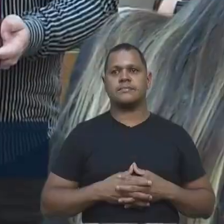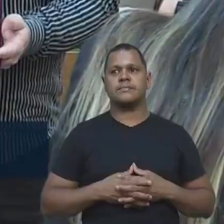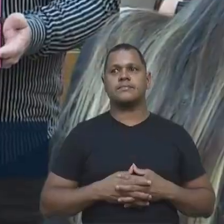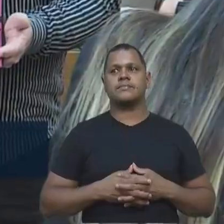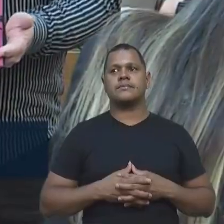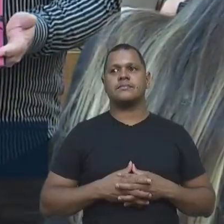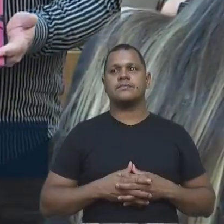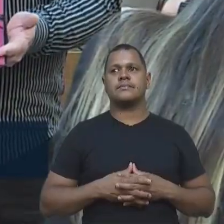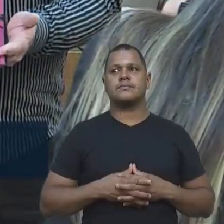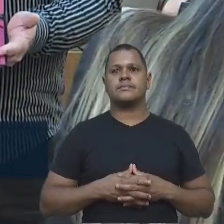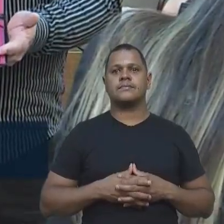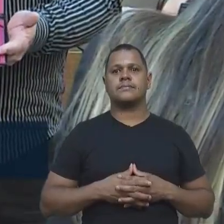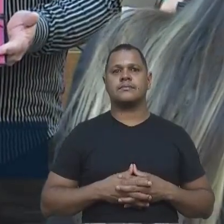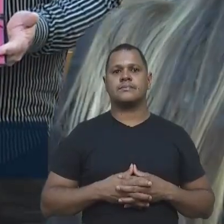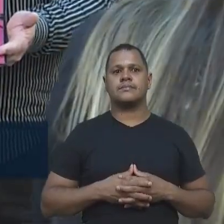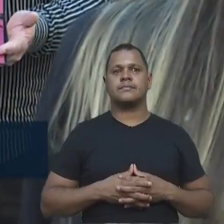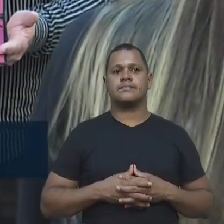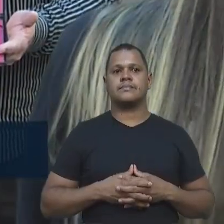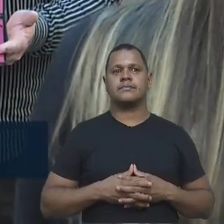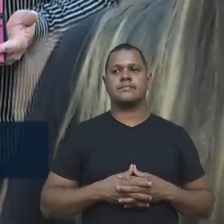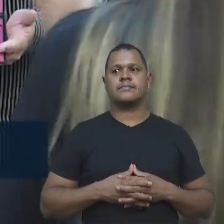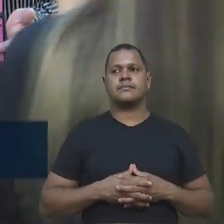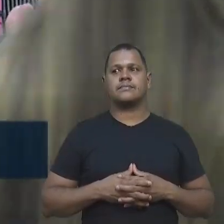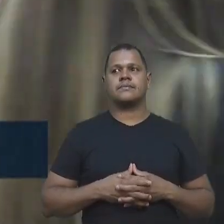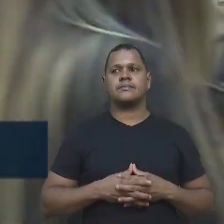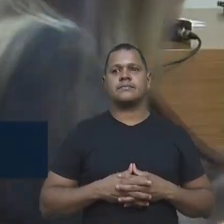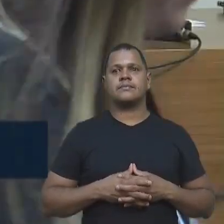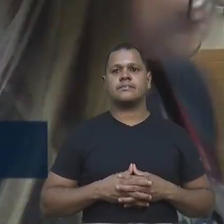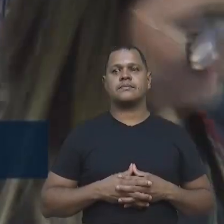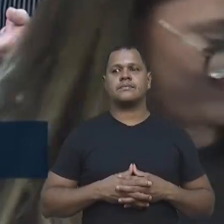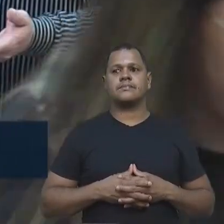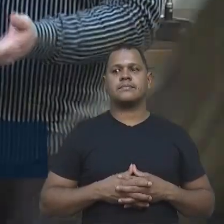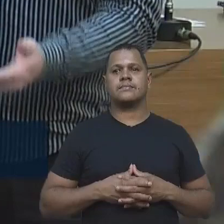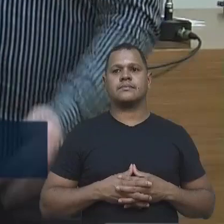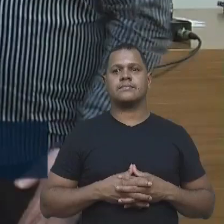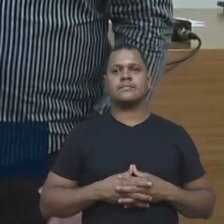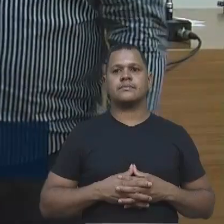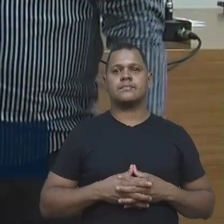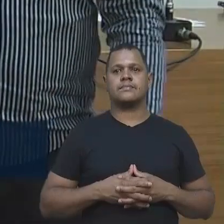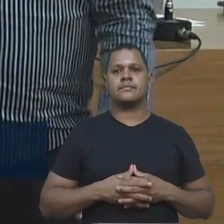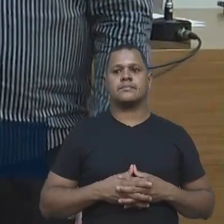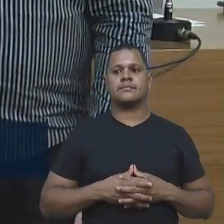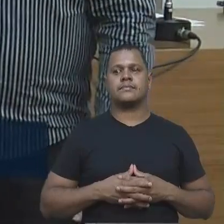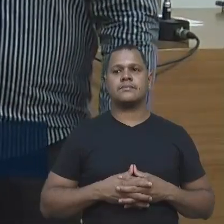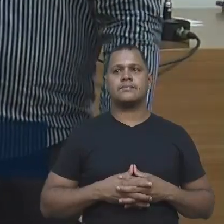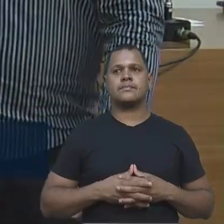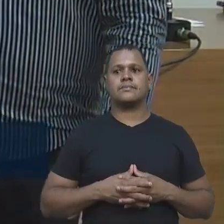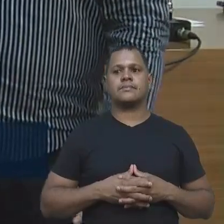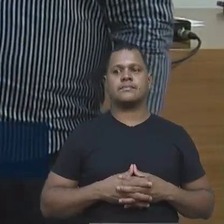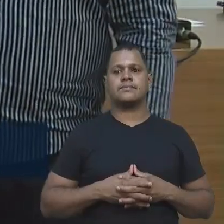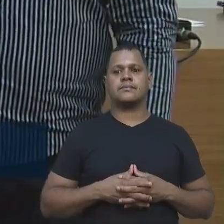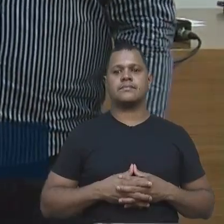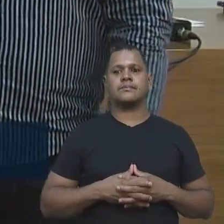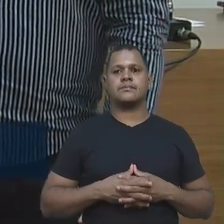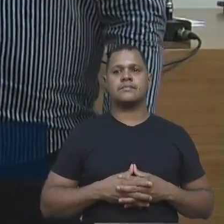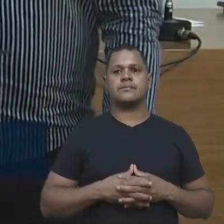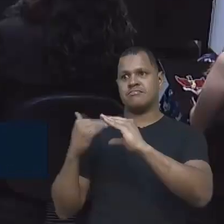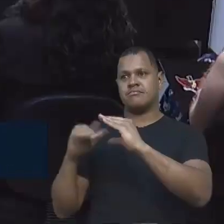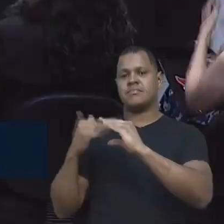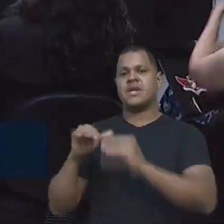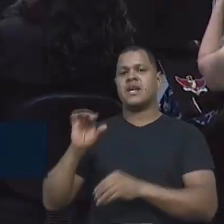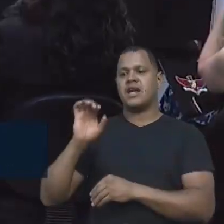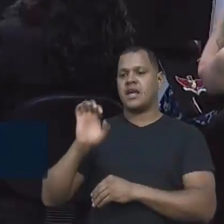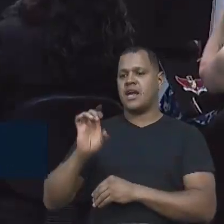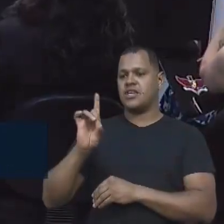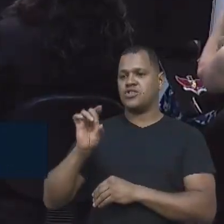projeto interdisciplinar semana de Combate à violência contra mulher na categoria ensino médio da professora Arruda Rodrigues da Escola Raul de Leoni